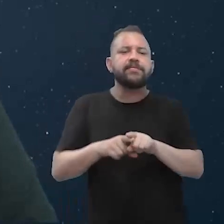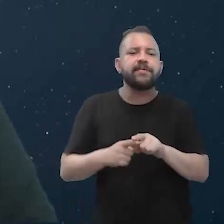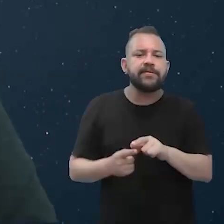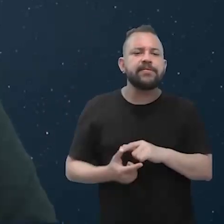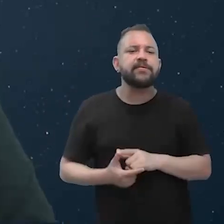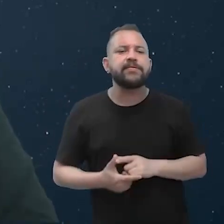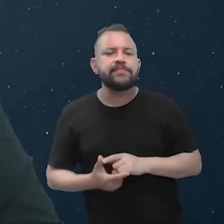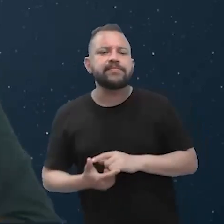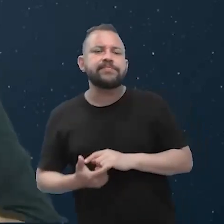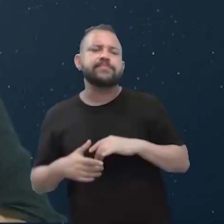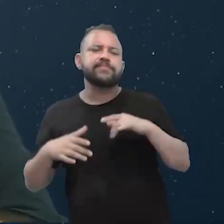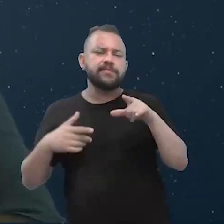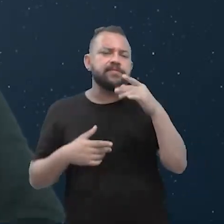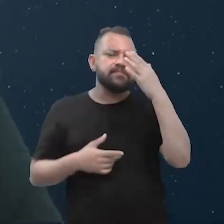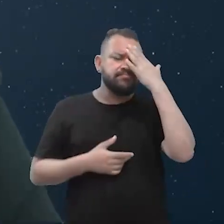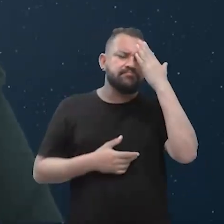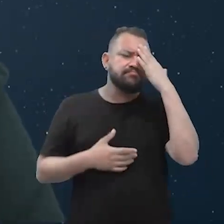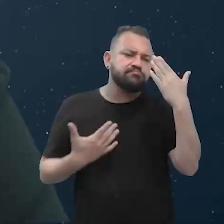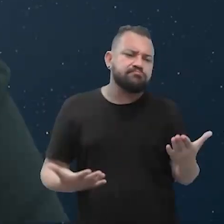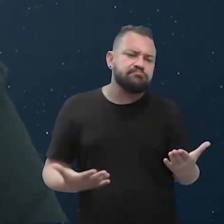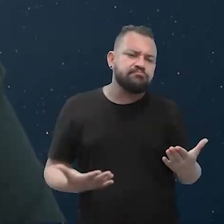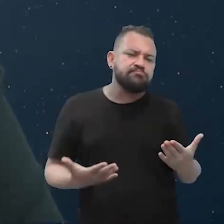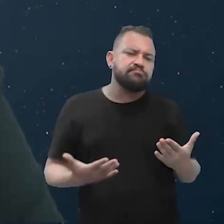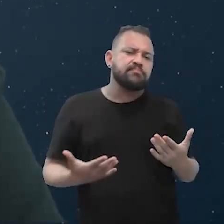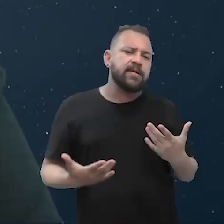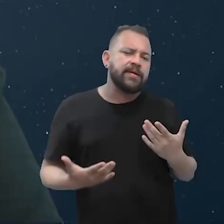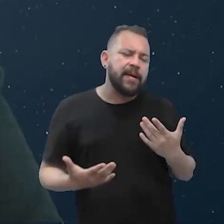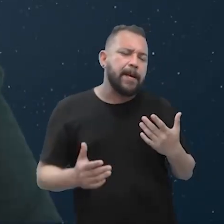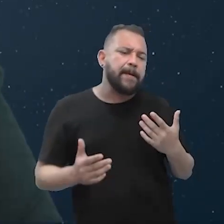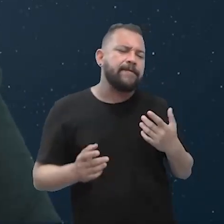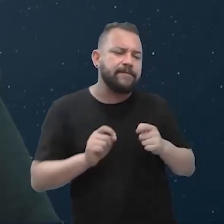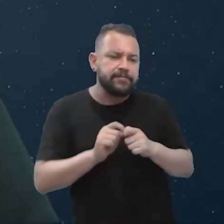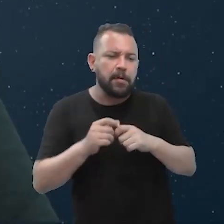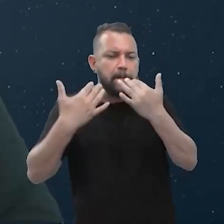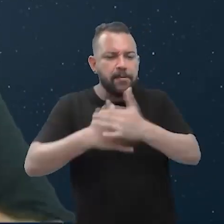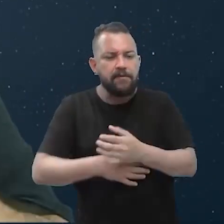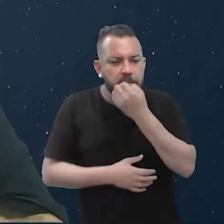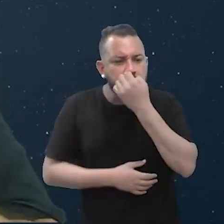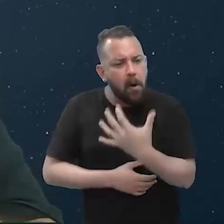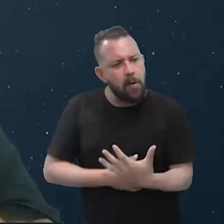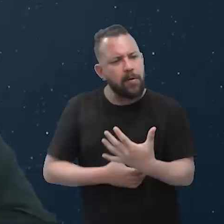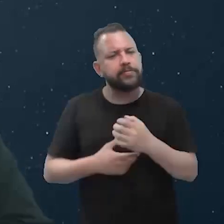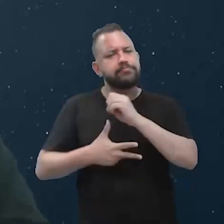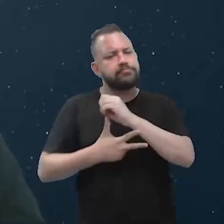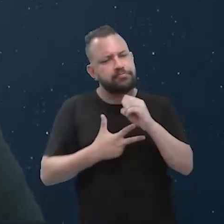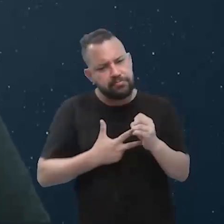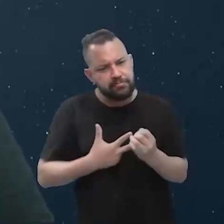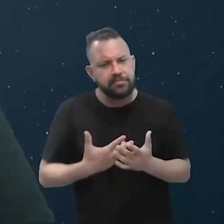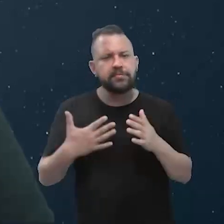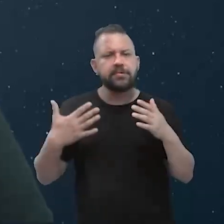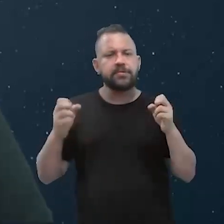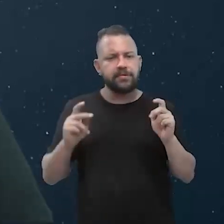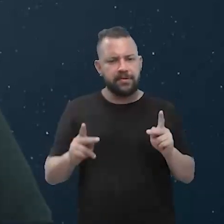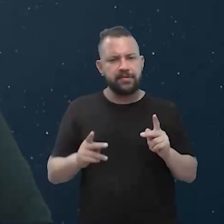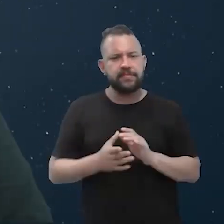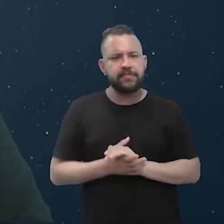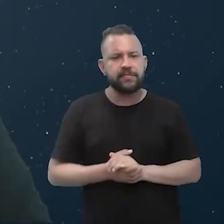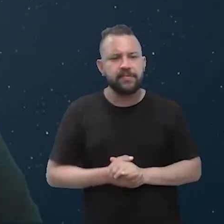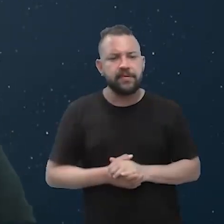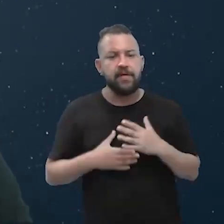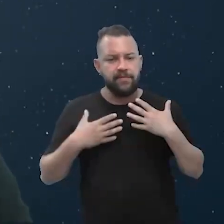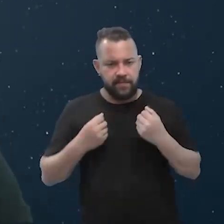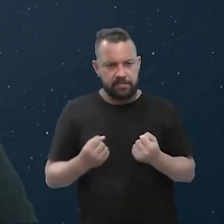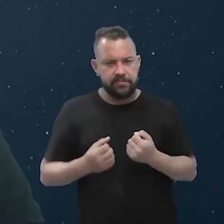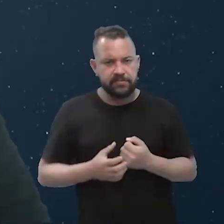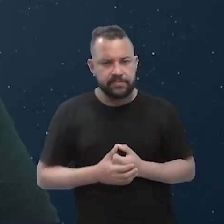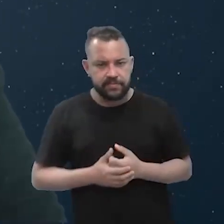linguagem e você certamente fará uma excelente prova no Exame Nacional do Ensino Médio. Vamos